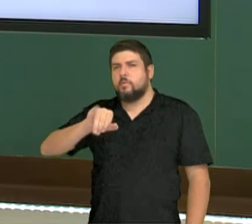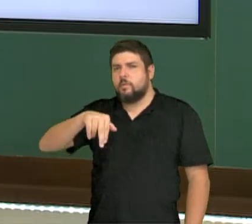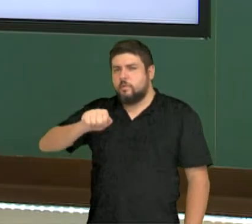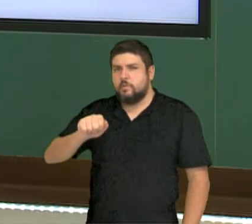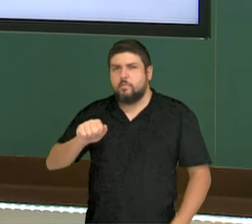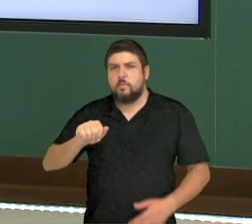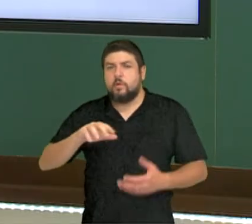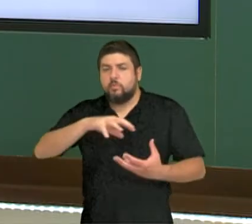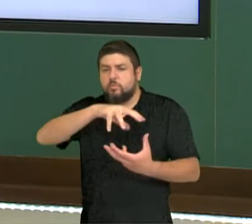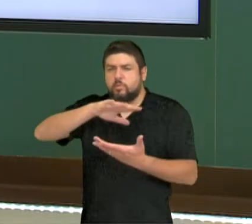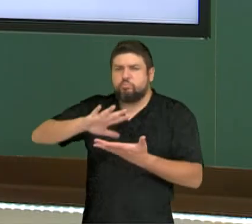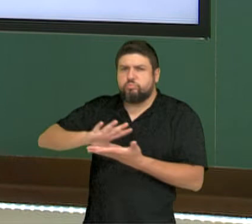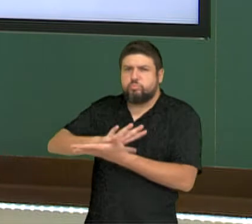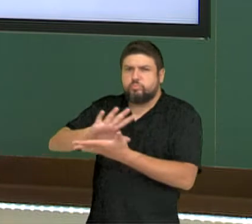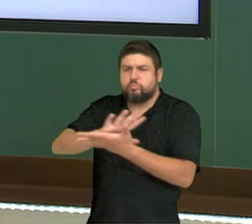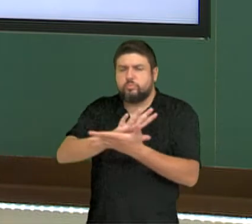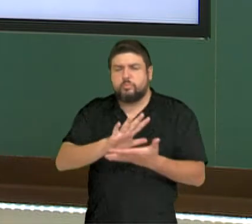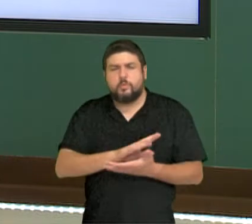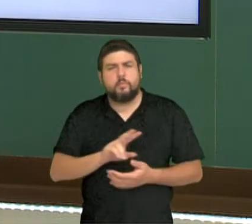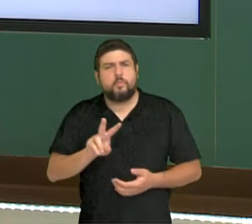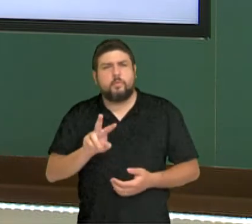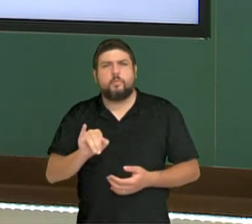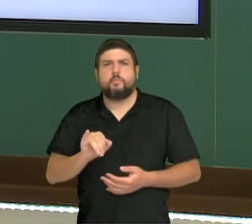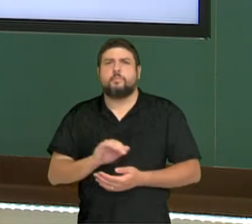entrar em esgotamento tá